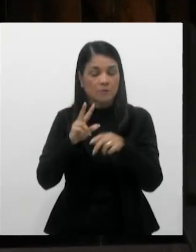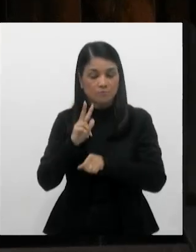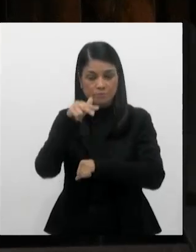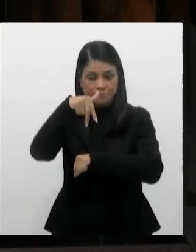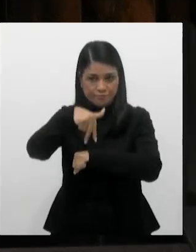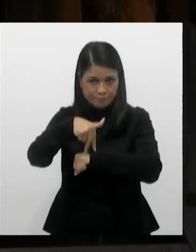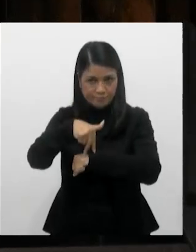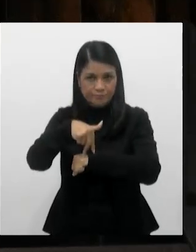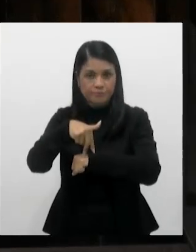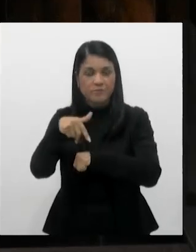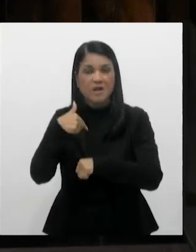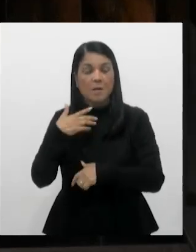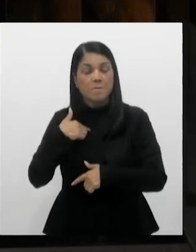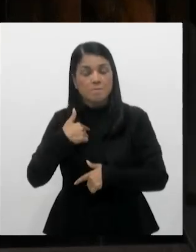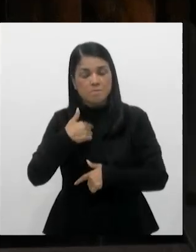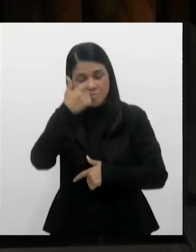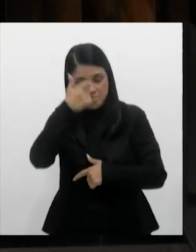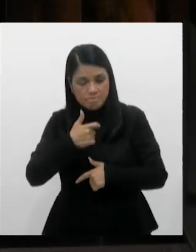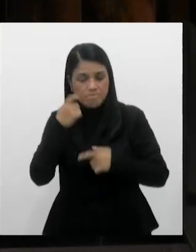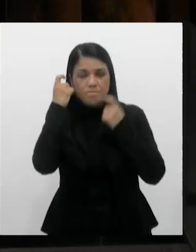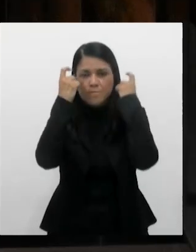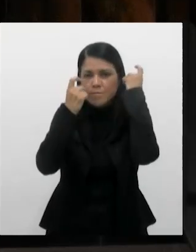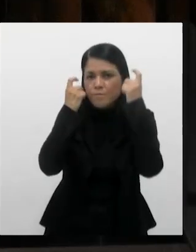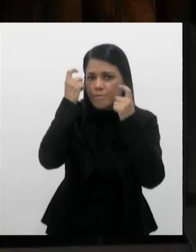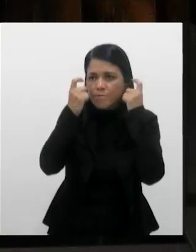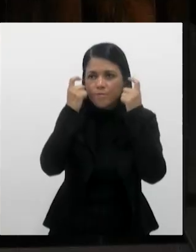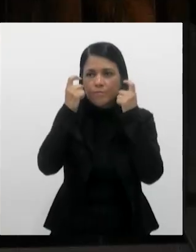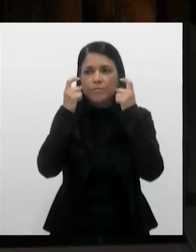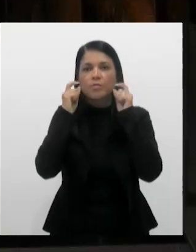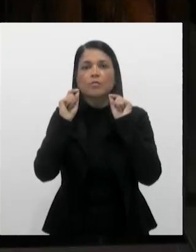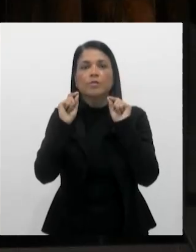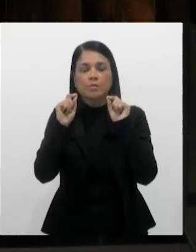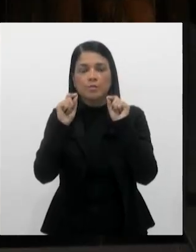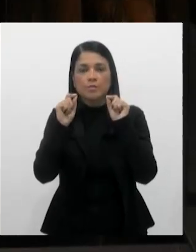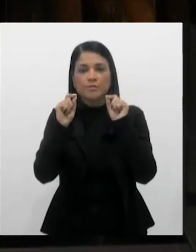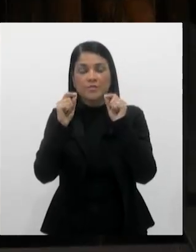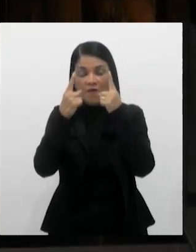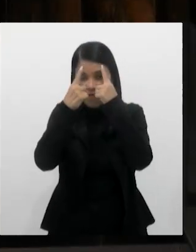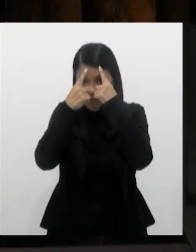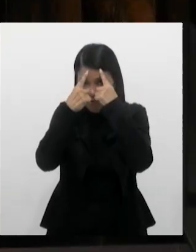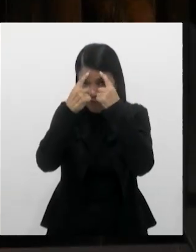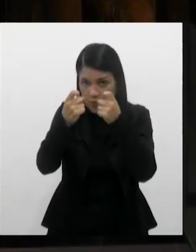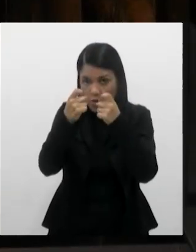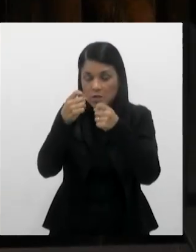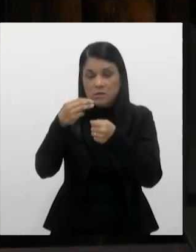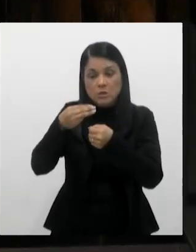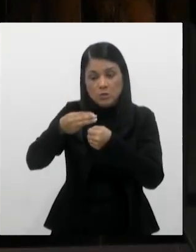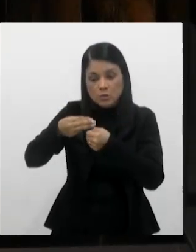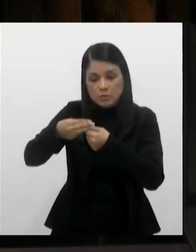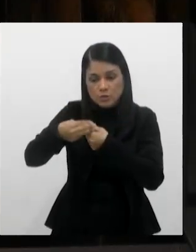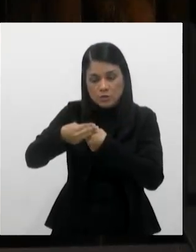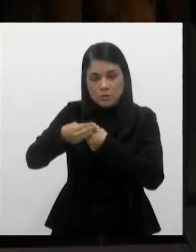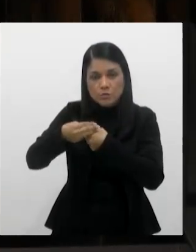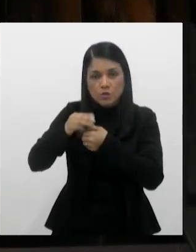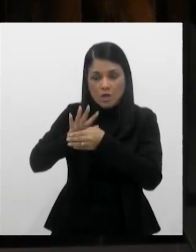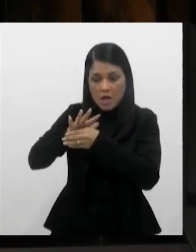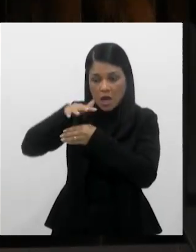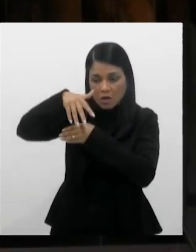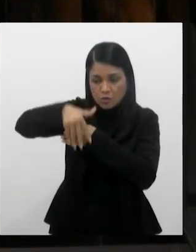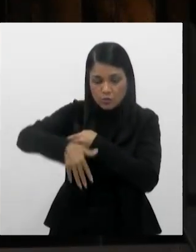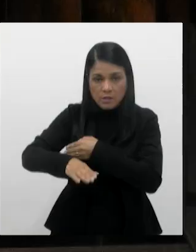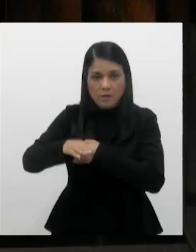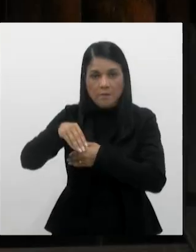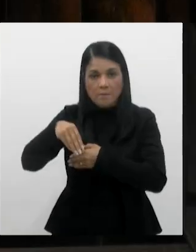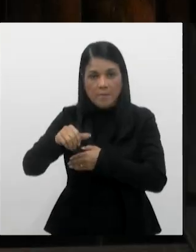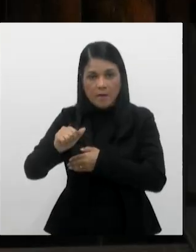tribuna, é minha preocupação com a questão da violência no município de Cachoeiras de Macacu. Hoje